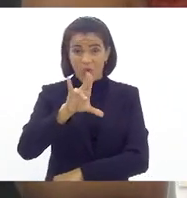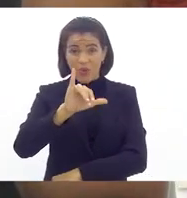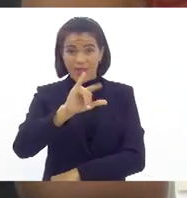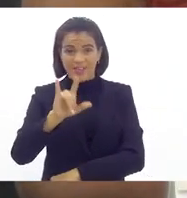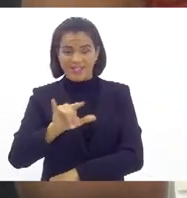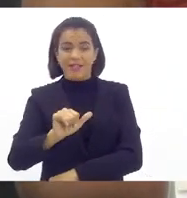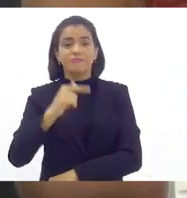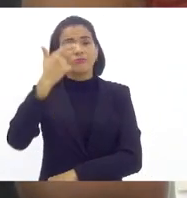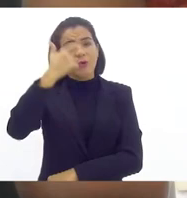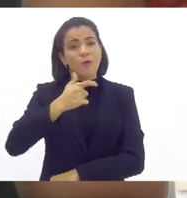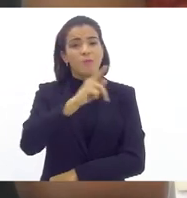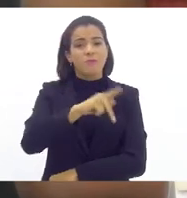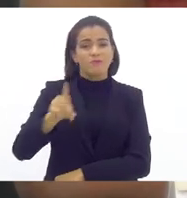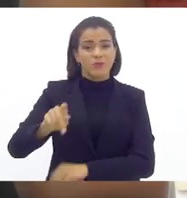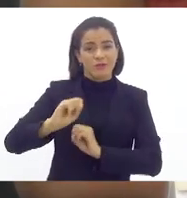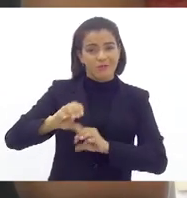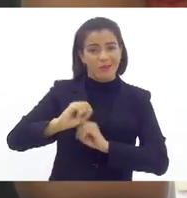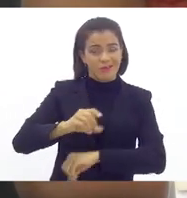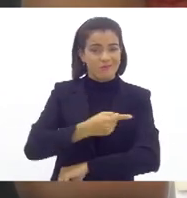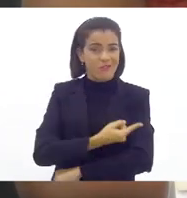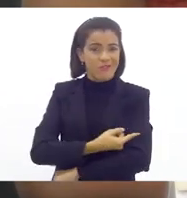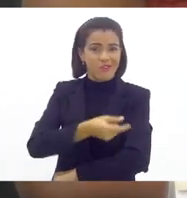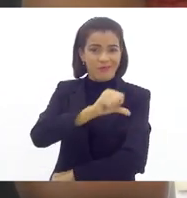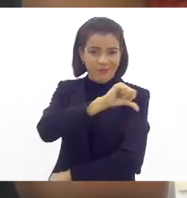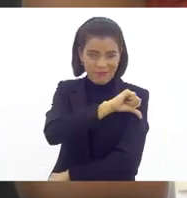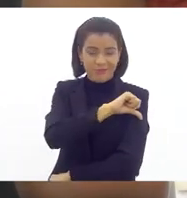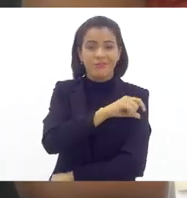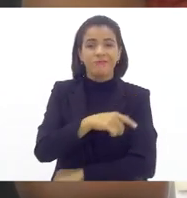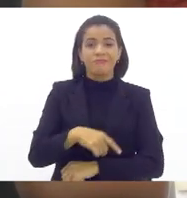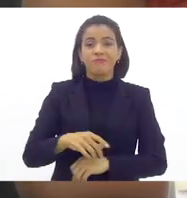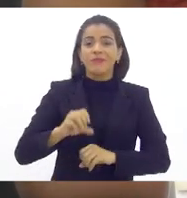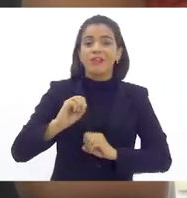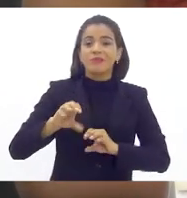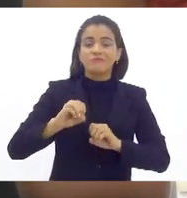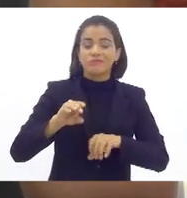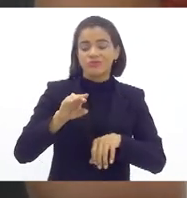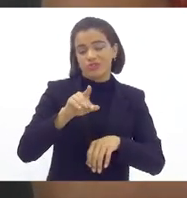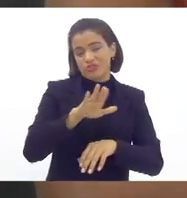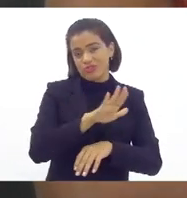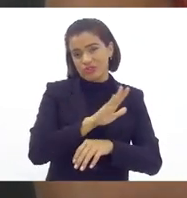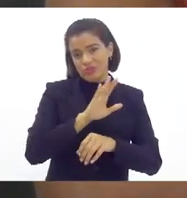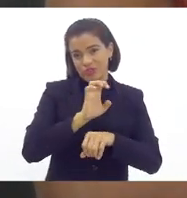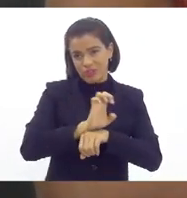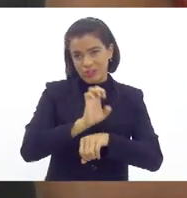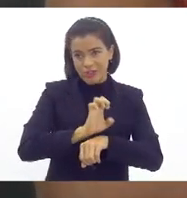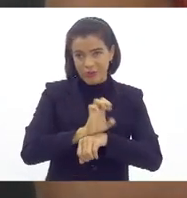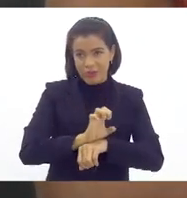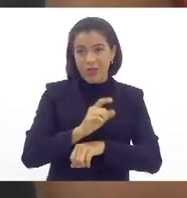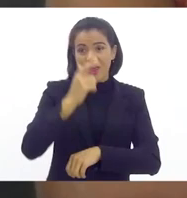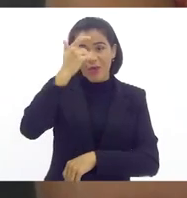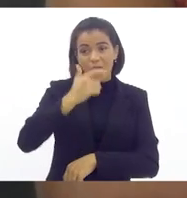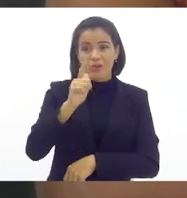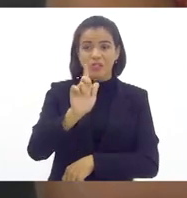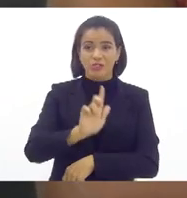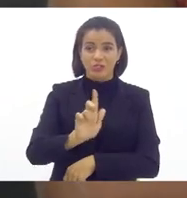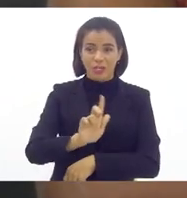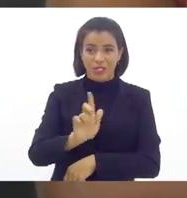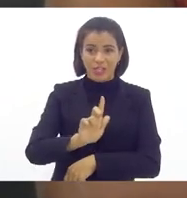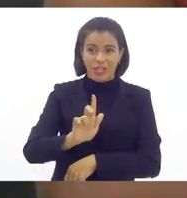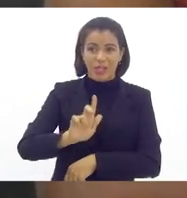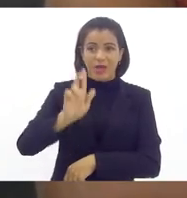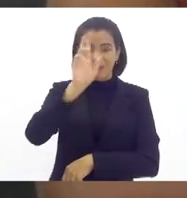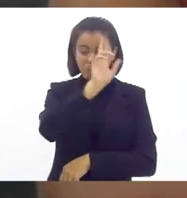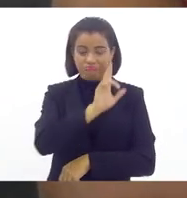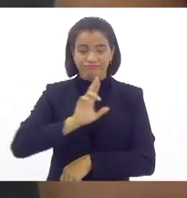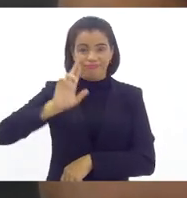professora de educação infantil da Rede Municipal de Ensino do Rio de Janeiro há 11 anos e estou gerente da gerência de relações